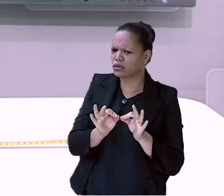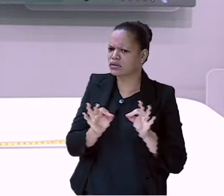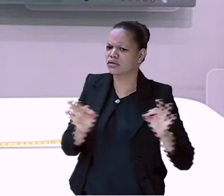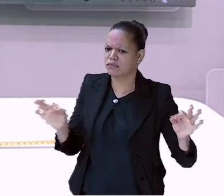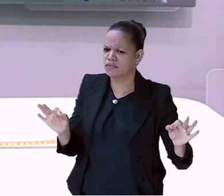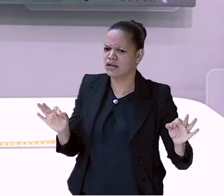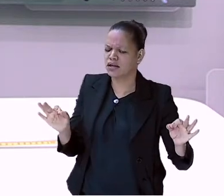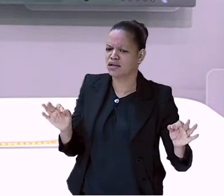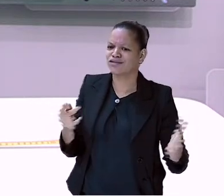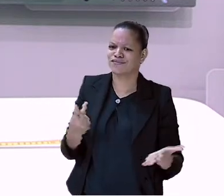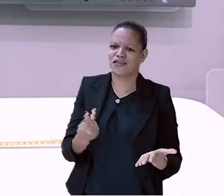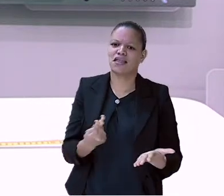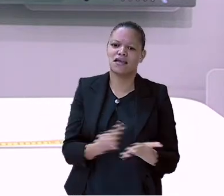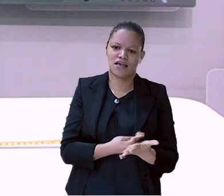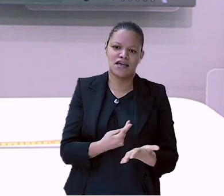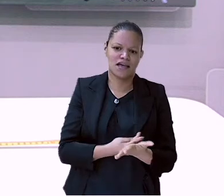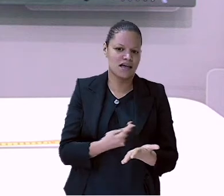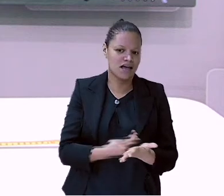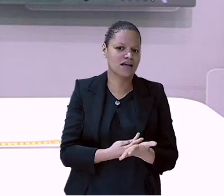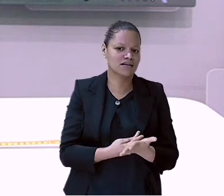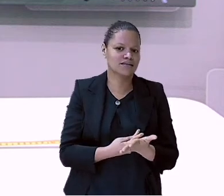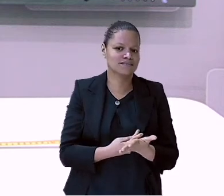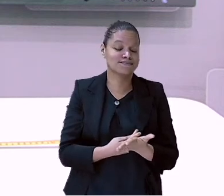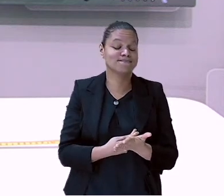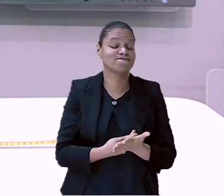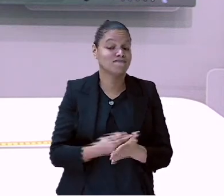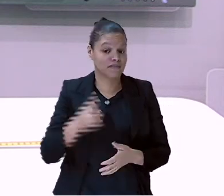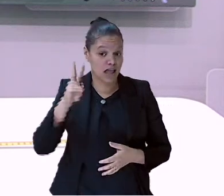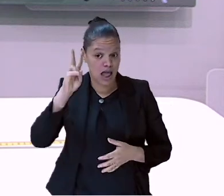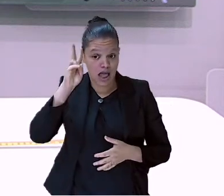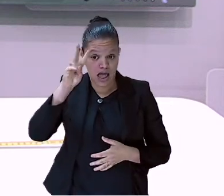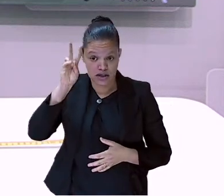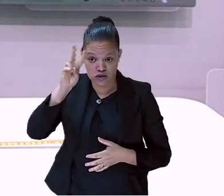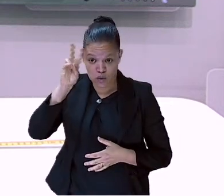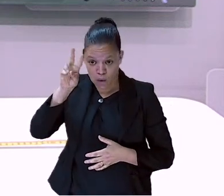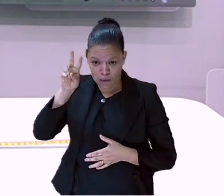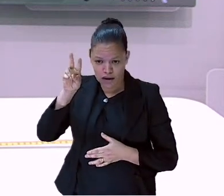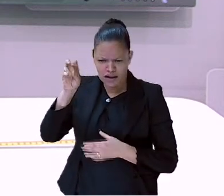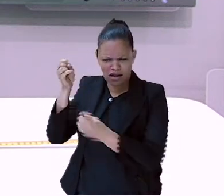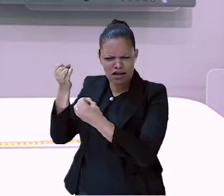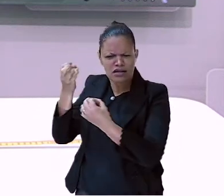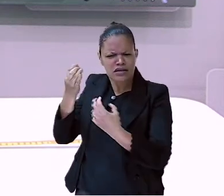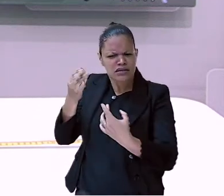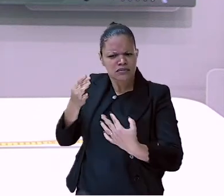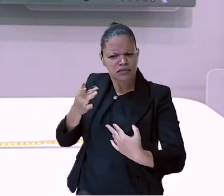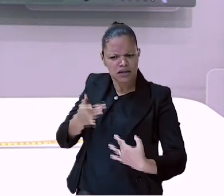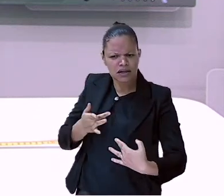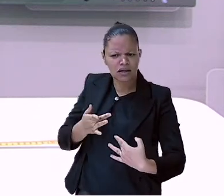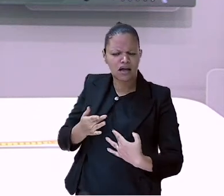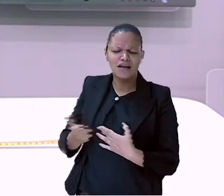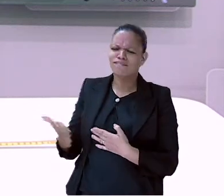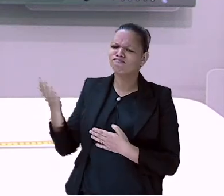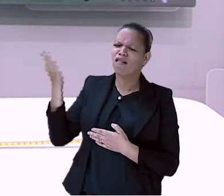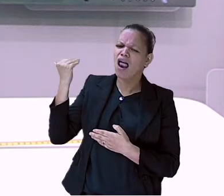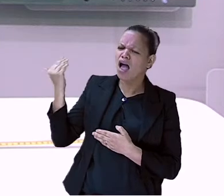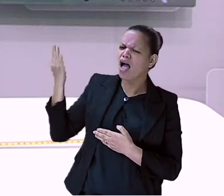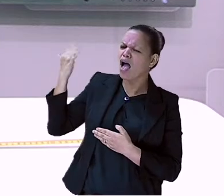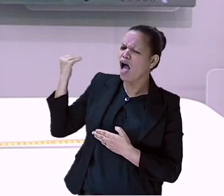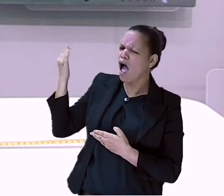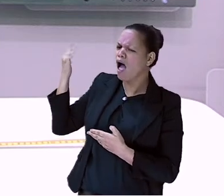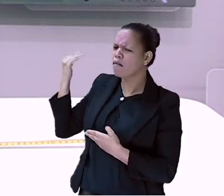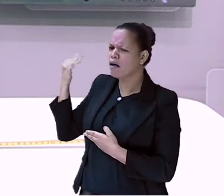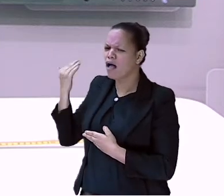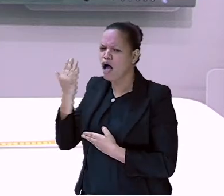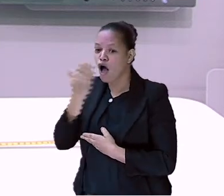e eles não tinham molde, então eles faziam nas suas coxas. Então, tínhamos, né, escravos com as coxas mais